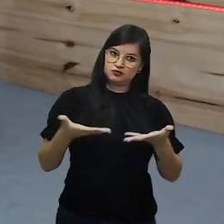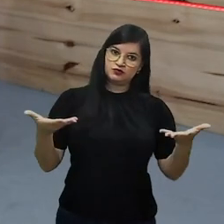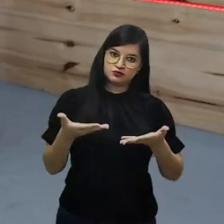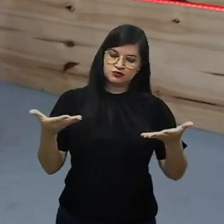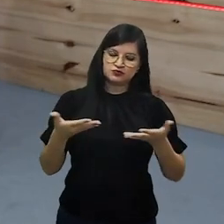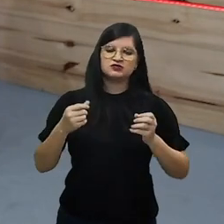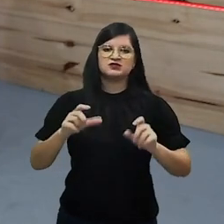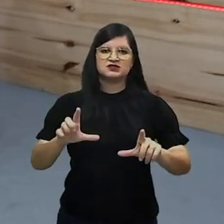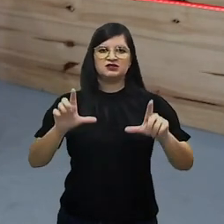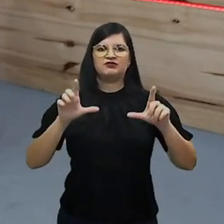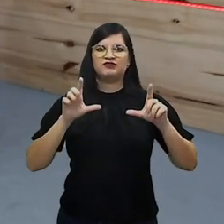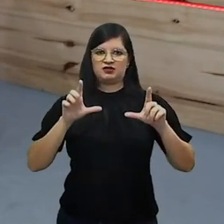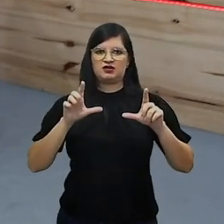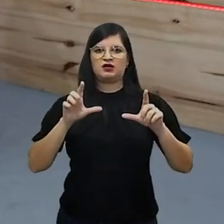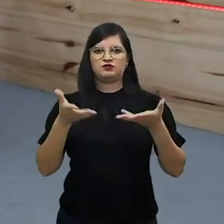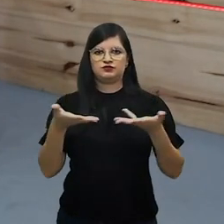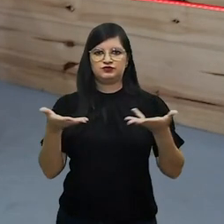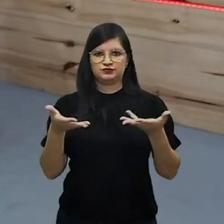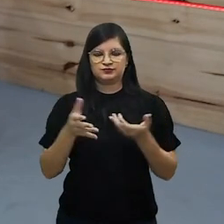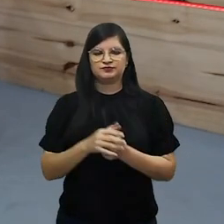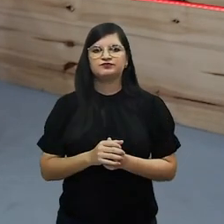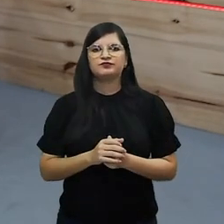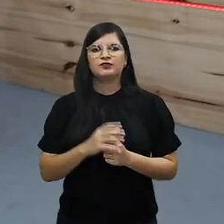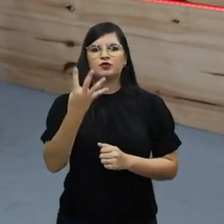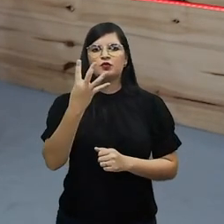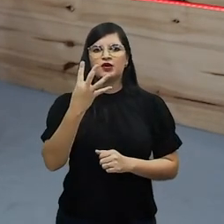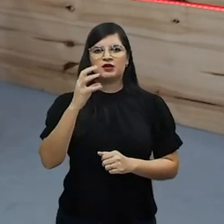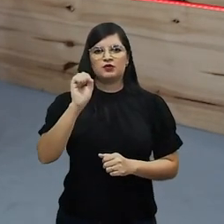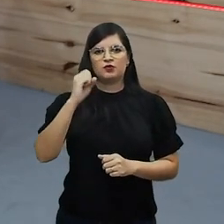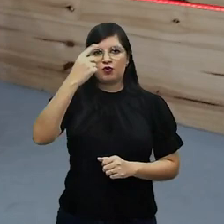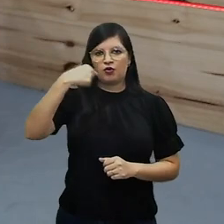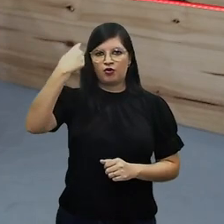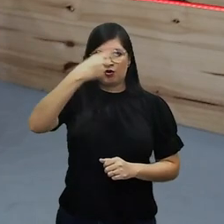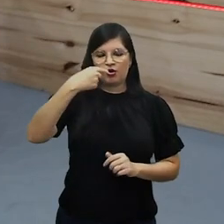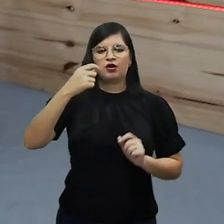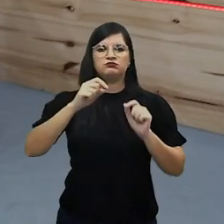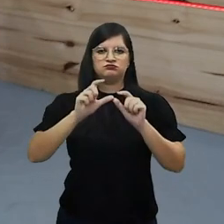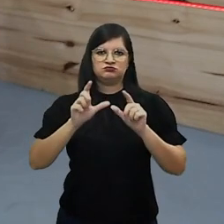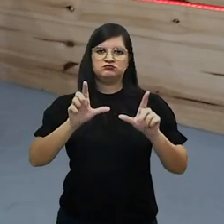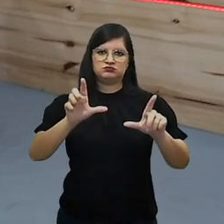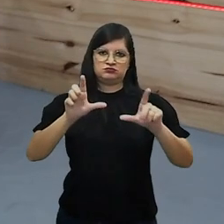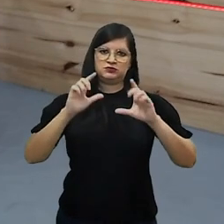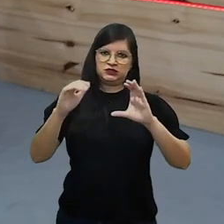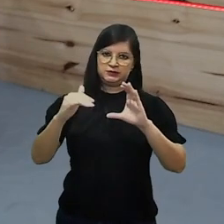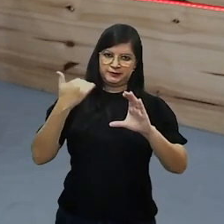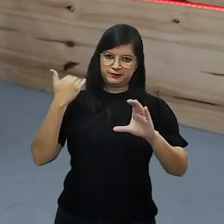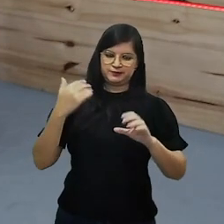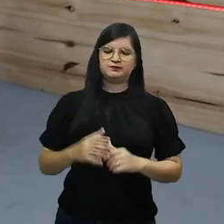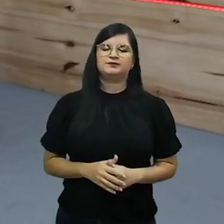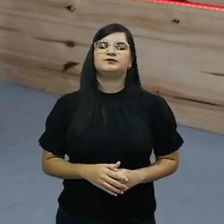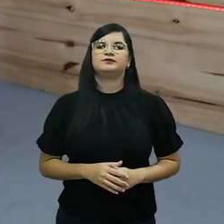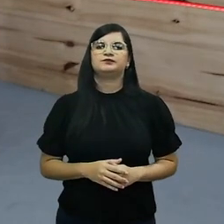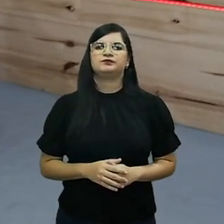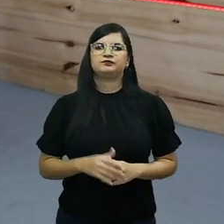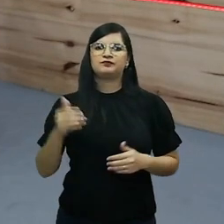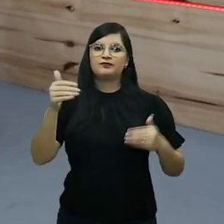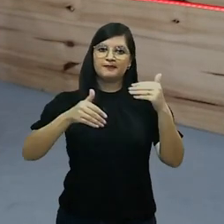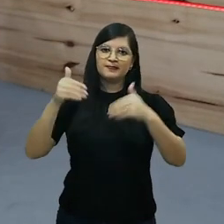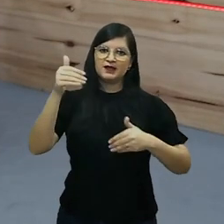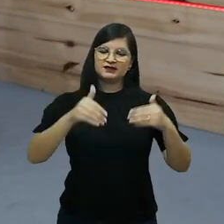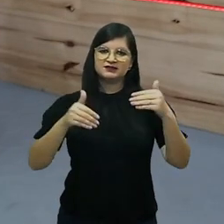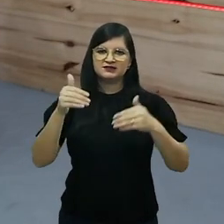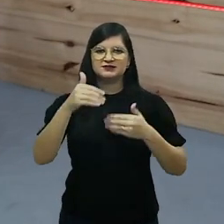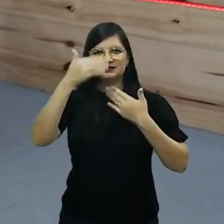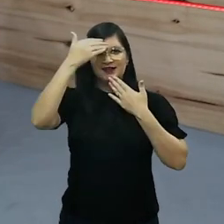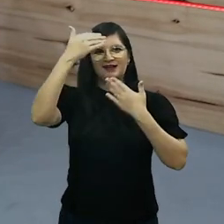receber o certificado referente a hoje. Em até 48 horas você vai receber esse certificado no seu e-mail, tá? Acessa aí.